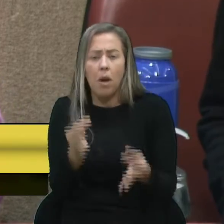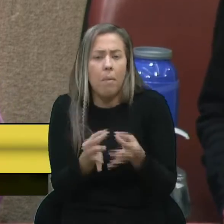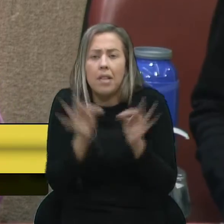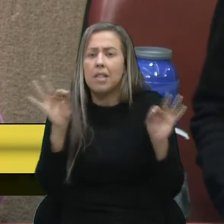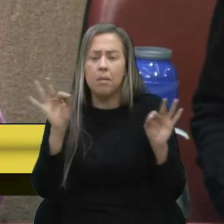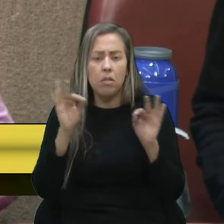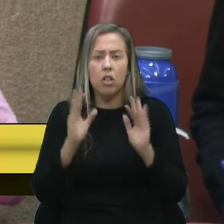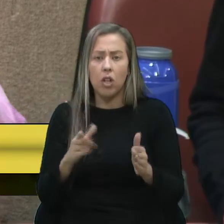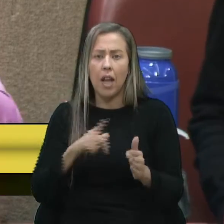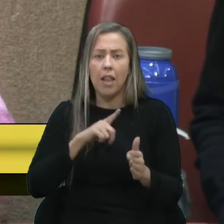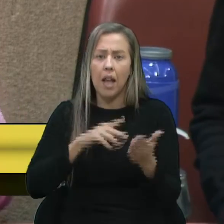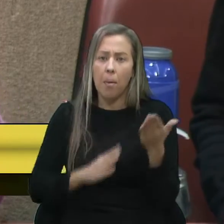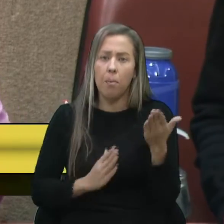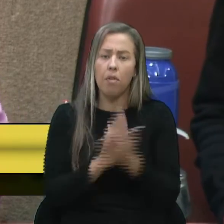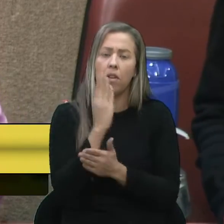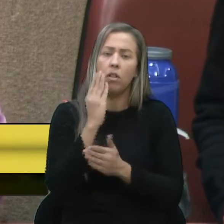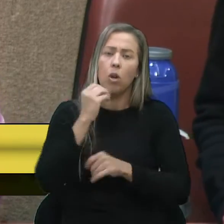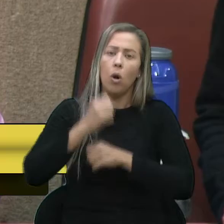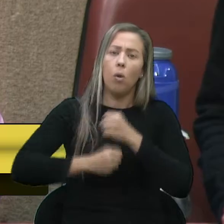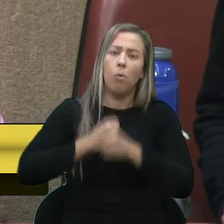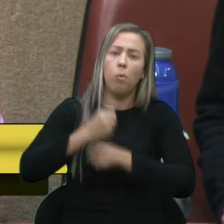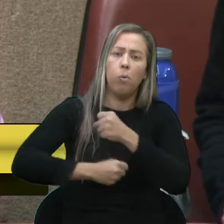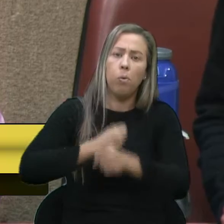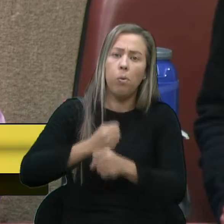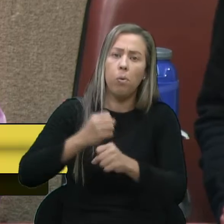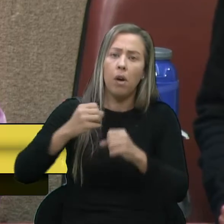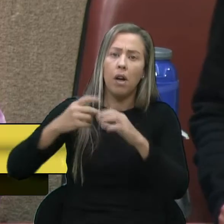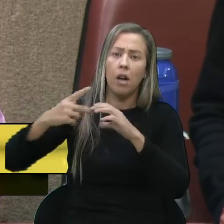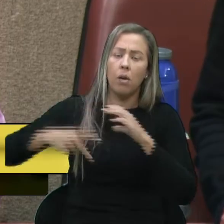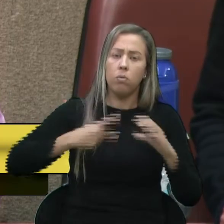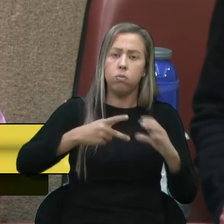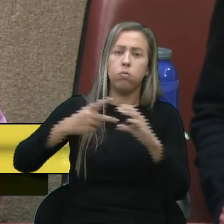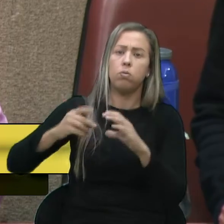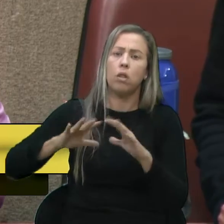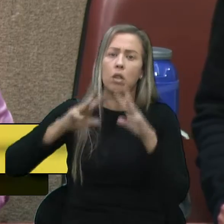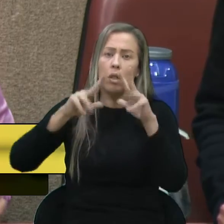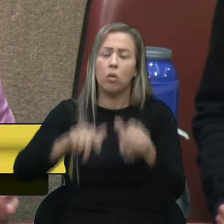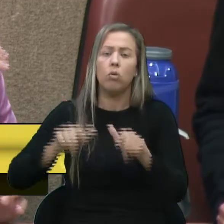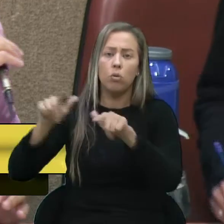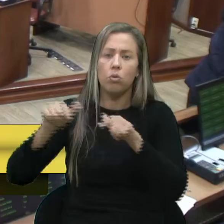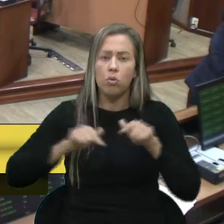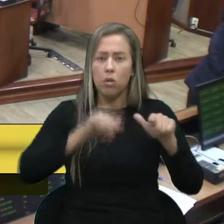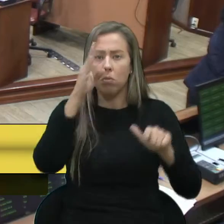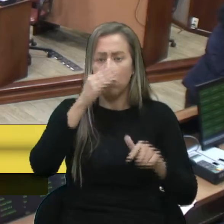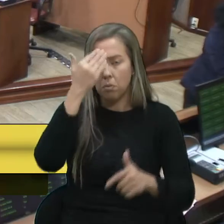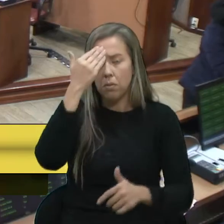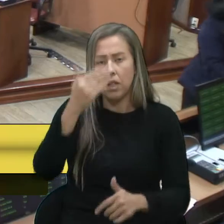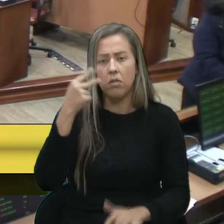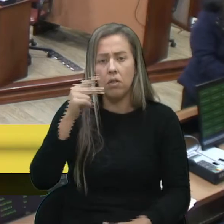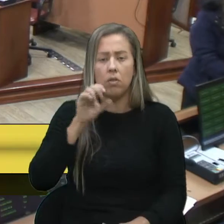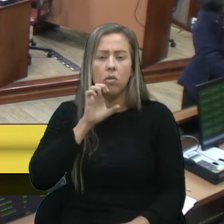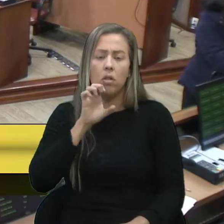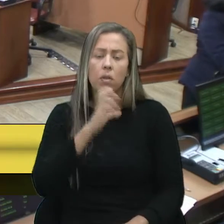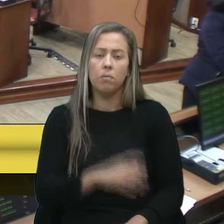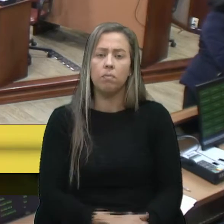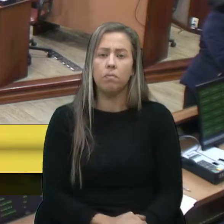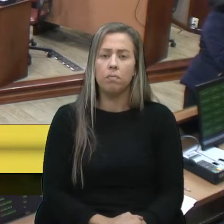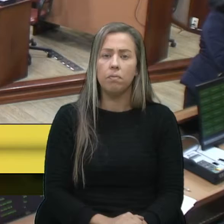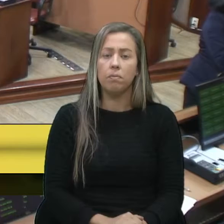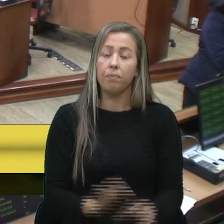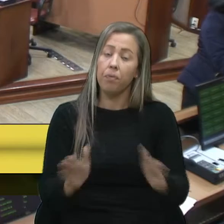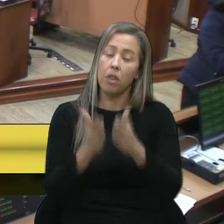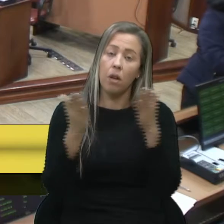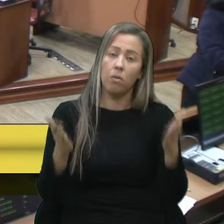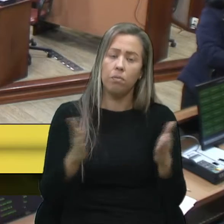que já tem sido aprovada por várias casas legislativas em todos os lugares do Brasil. Obrigado, vereadora Estela.